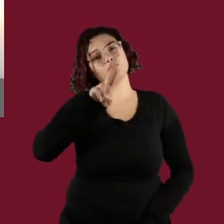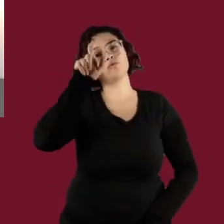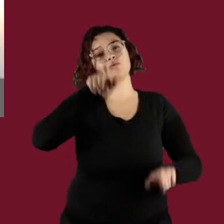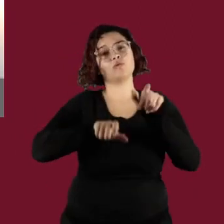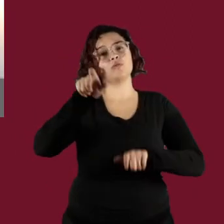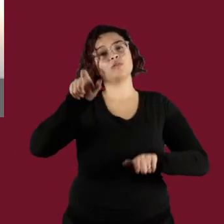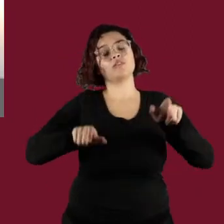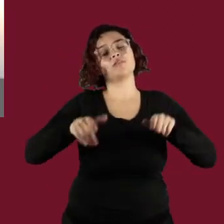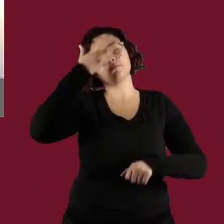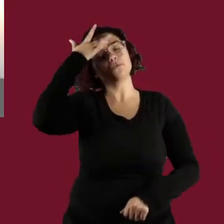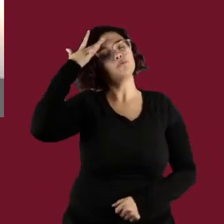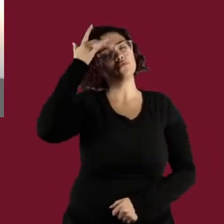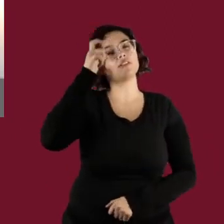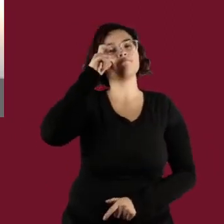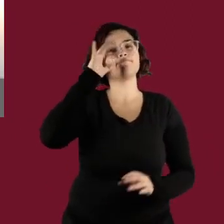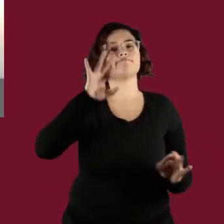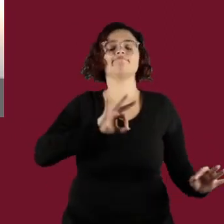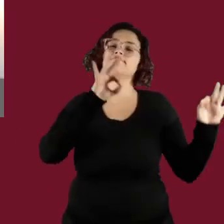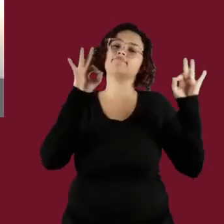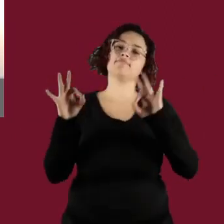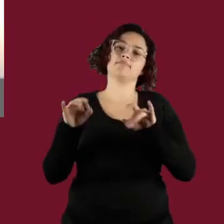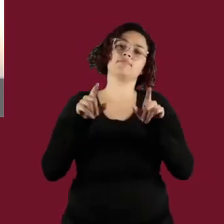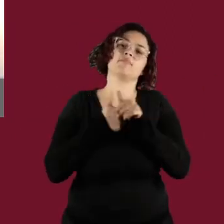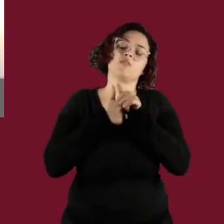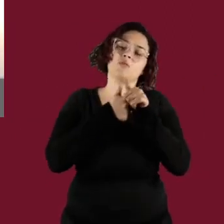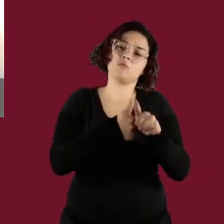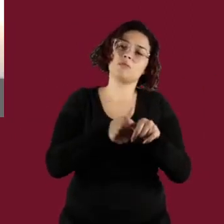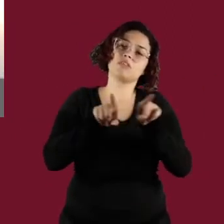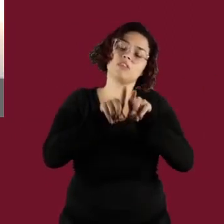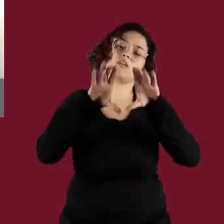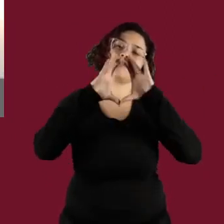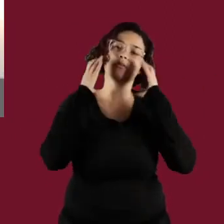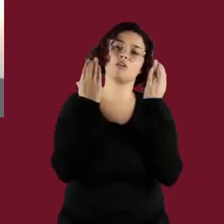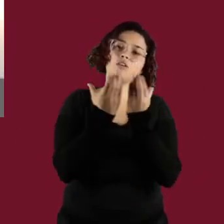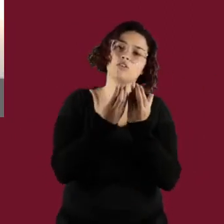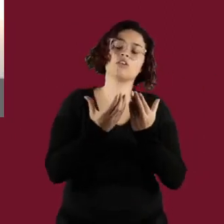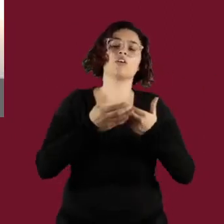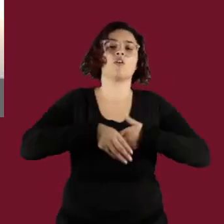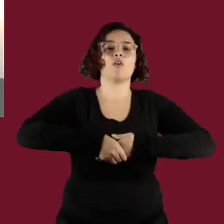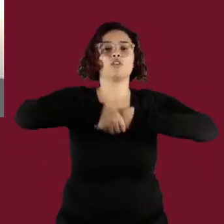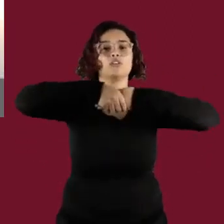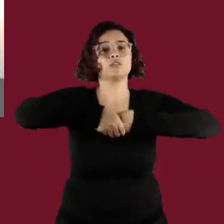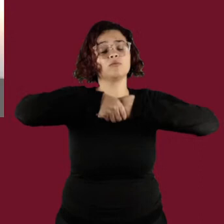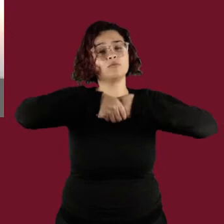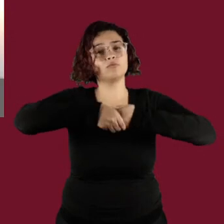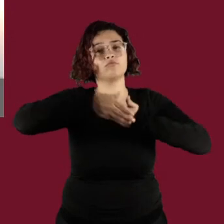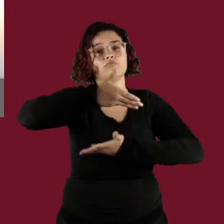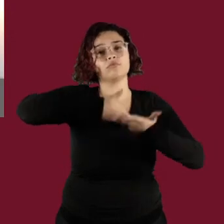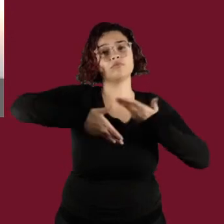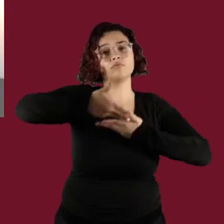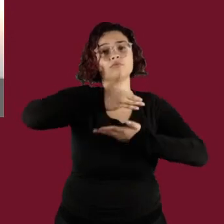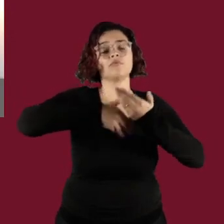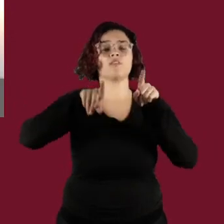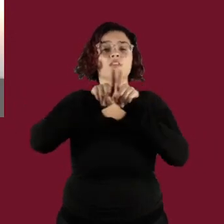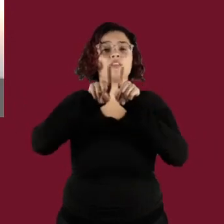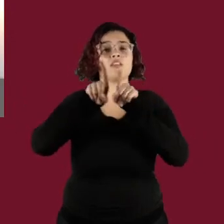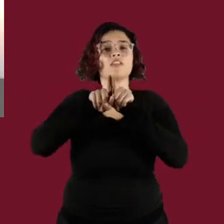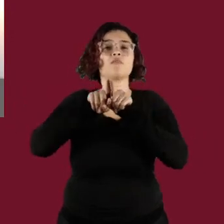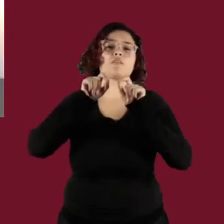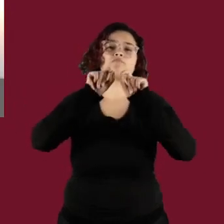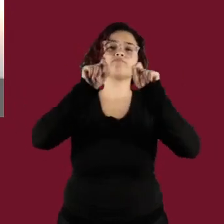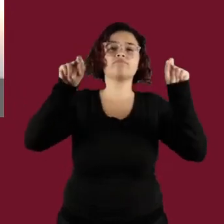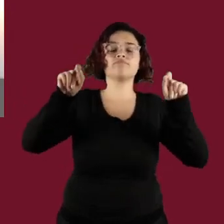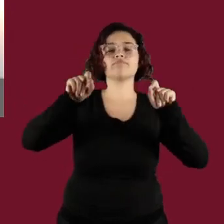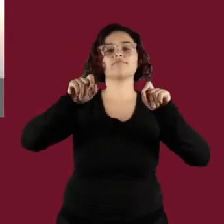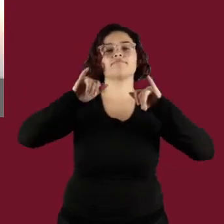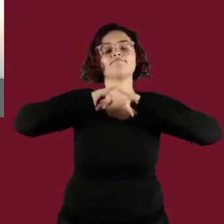telespectador, e também, claro, com a comunidade diplomática, com as emissoras, de notícias,